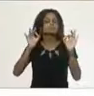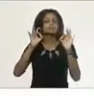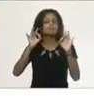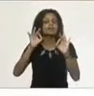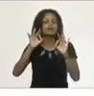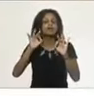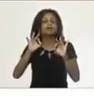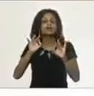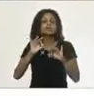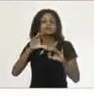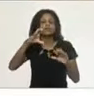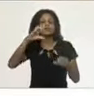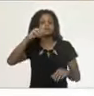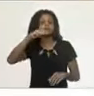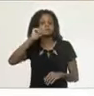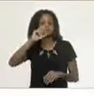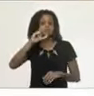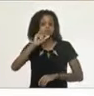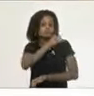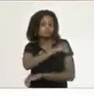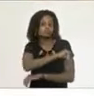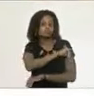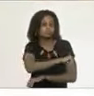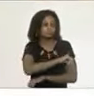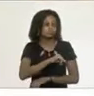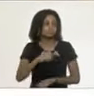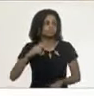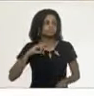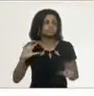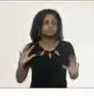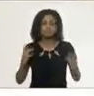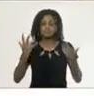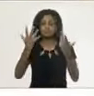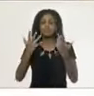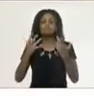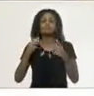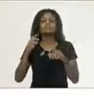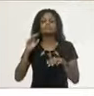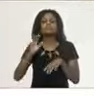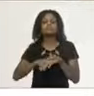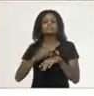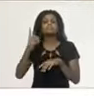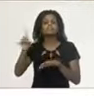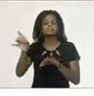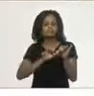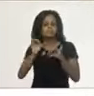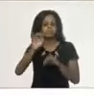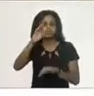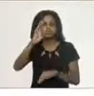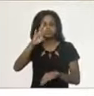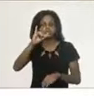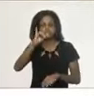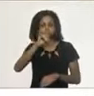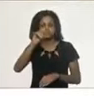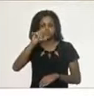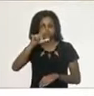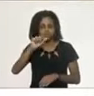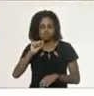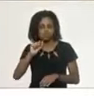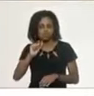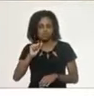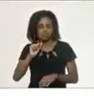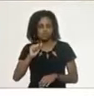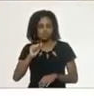Câmara do Rio de Janeiro, né? Estava ocorrendo um evento, né, promovido pelo vereador Brizola Neto, que em comemoração à